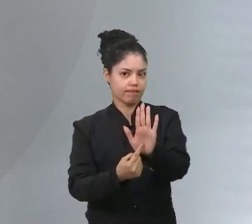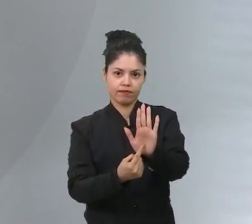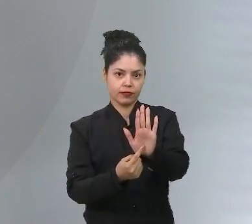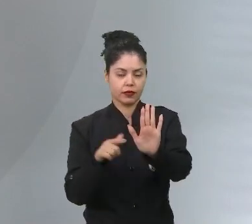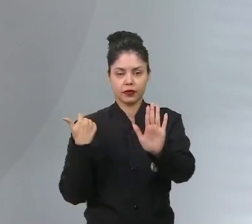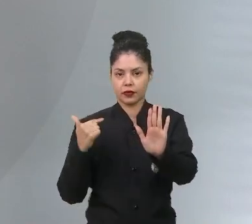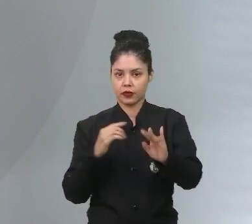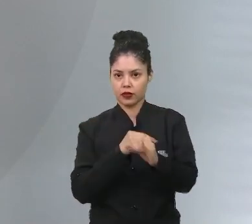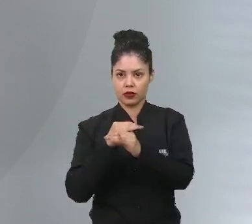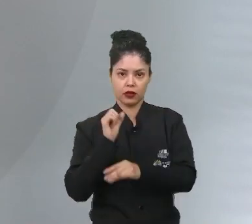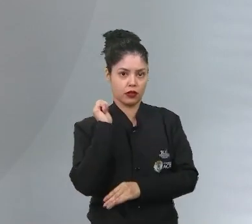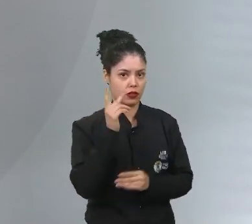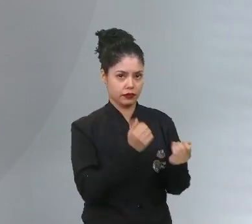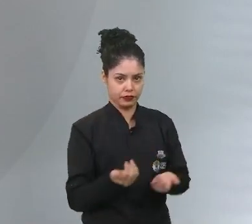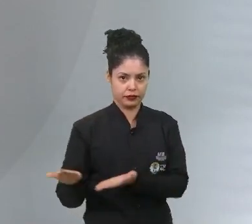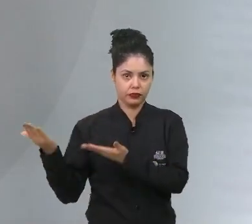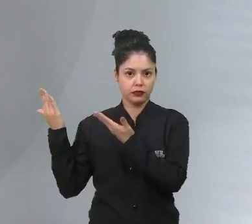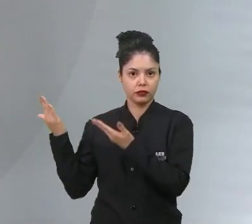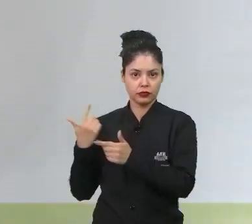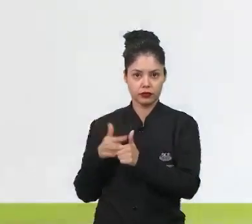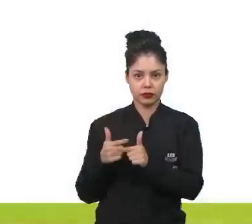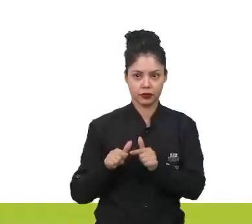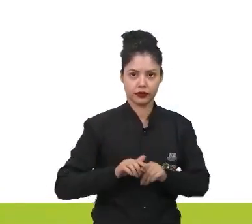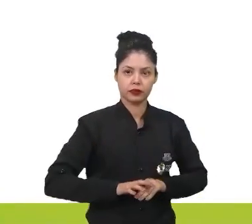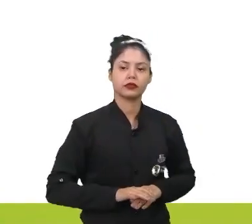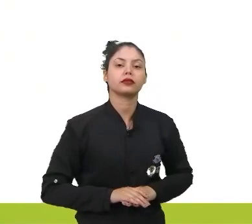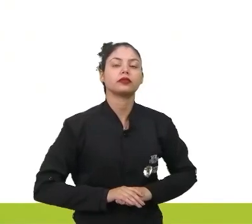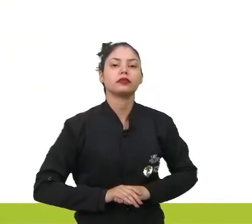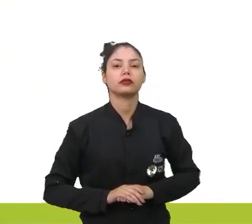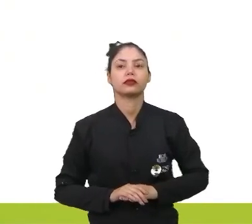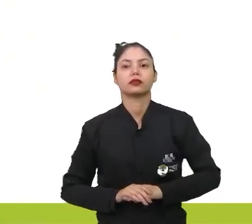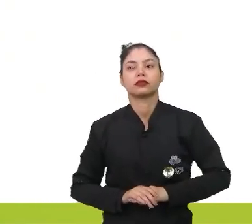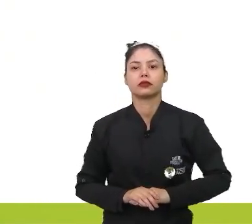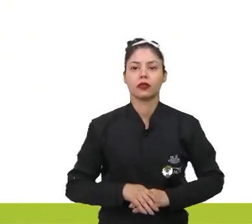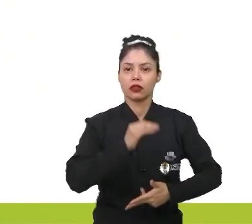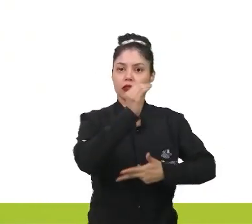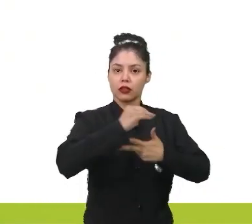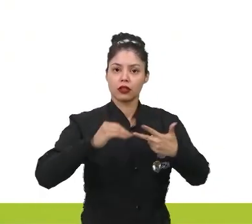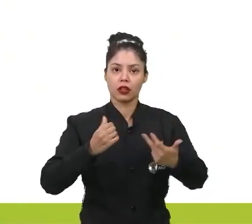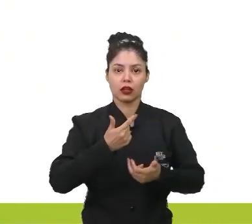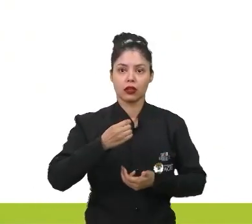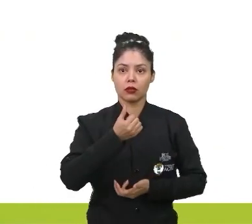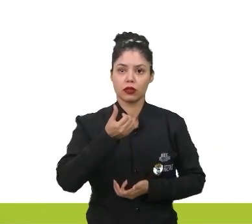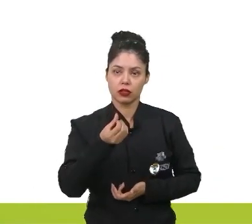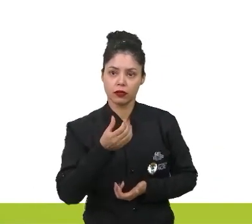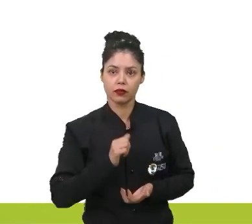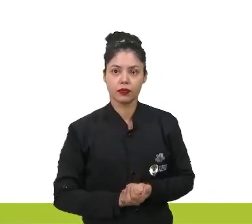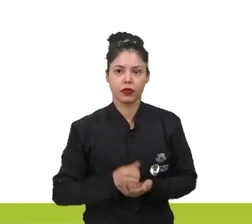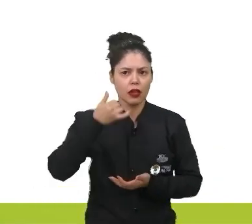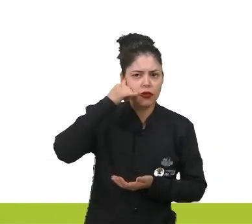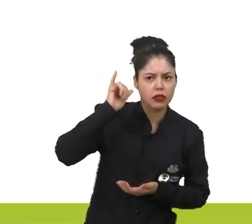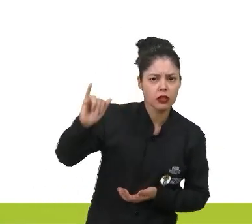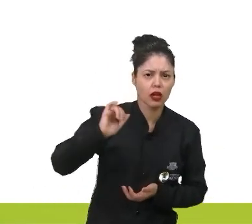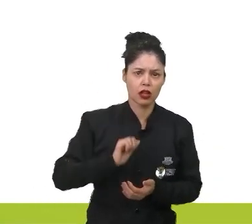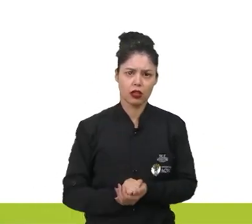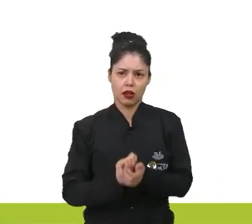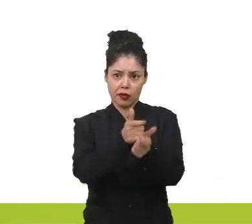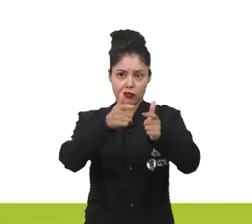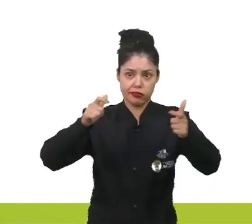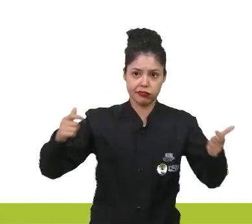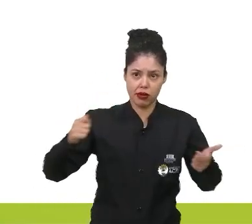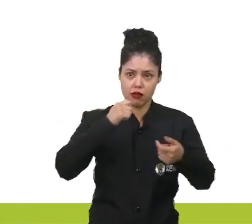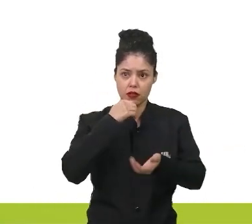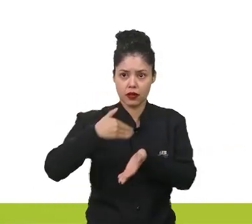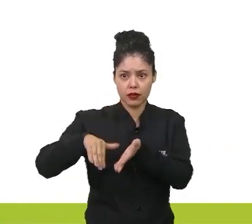reais, tá bom? Vamos ao problema que o Enem nos propõe. Enem 2016. Para evitar uma epidemia,